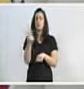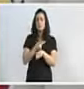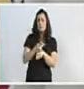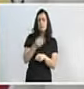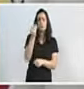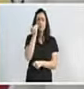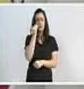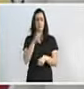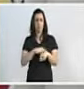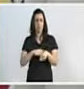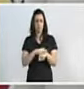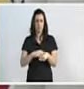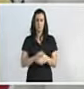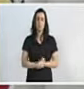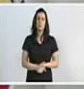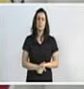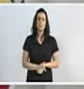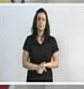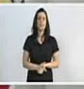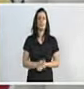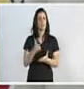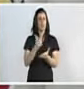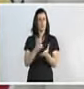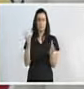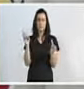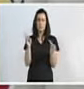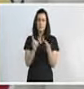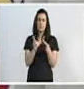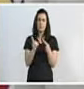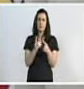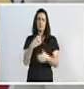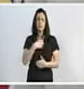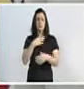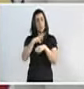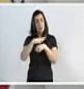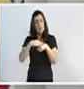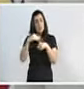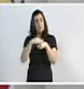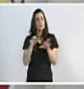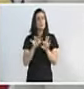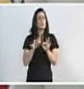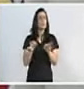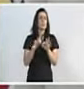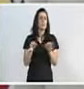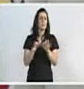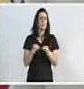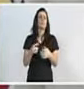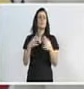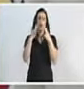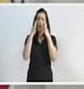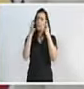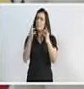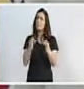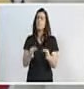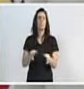lhe foi dirigido a ela, sempre atendendo de forma carinhosa e simples e muito atenciosa